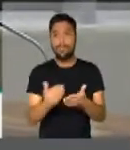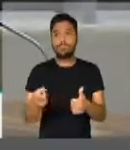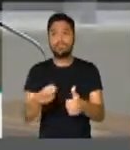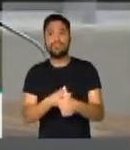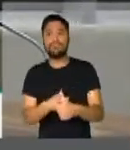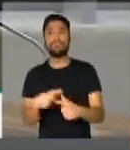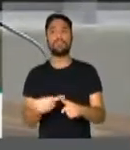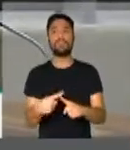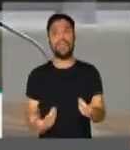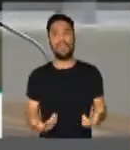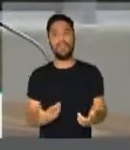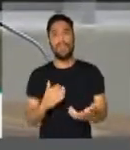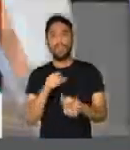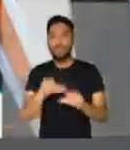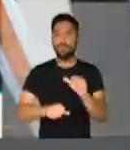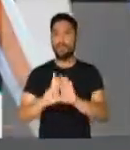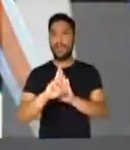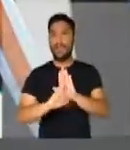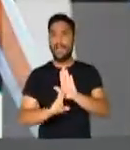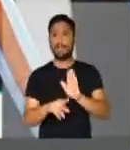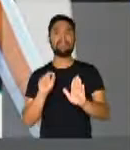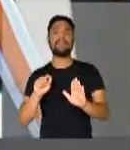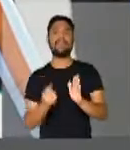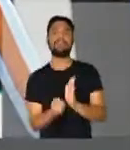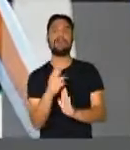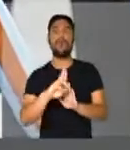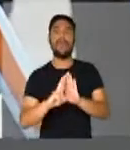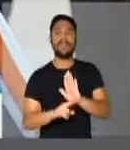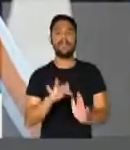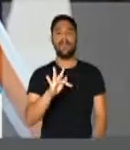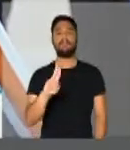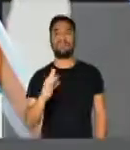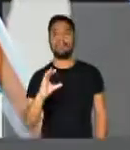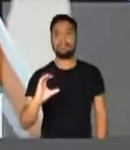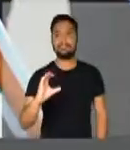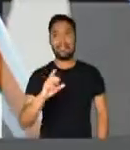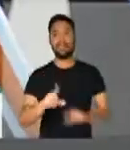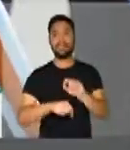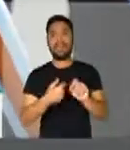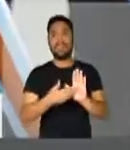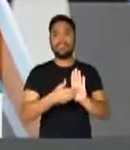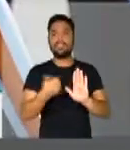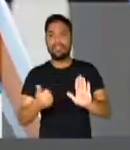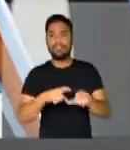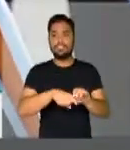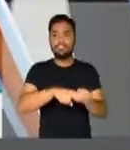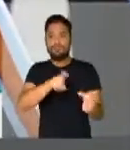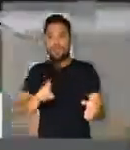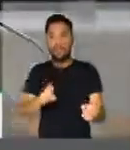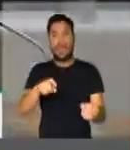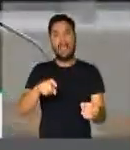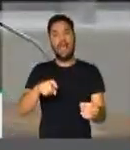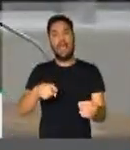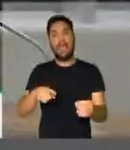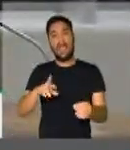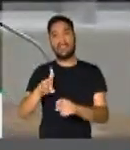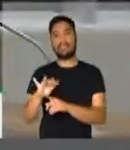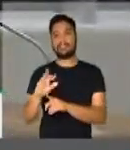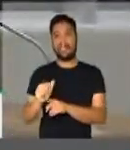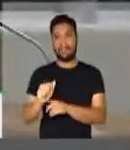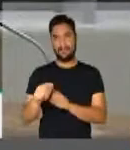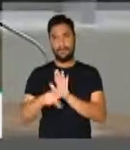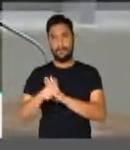superavitária por um mecanismo perverso, instituído pelo Fernando Henrique Cardoso, chamado desvinculação das receitas da União, que começou mordendo